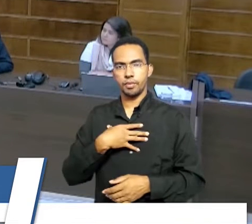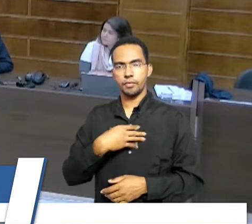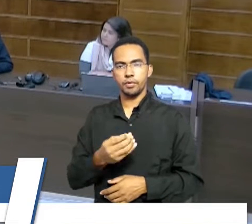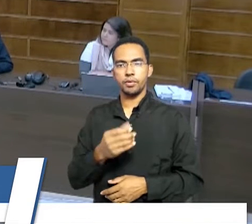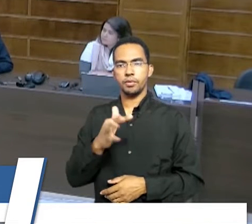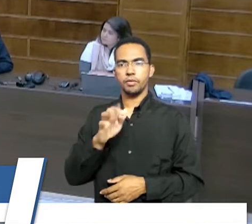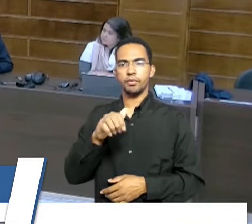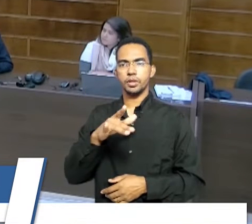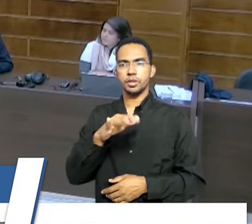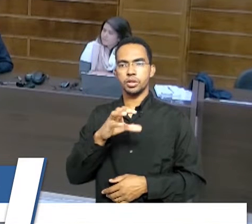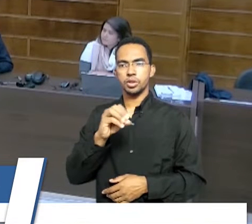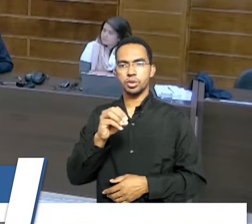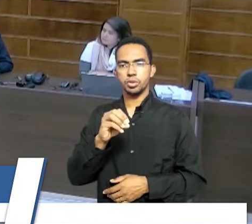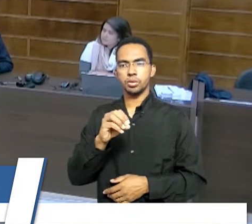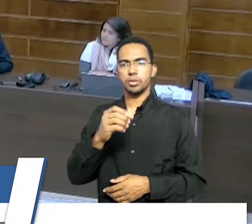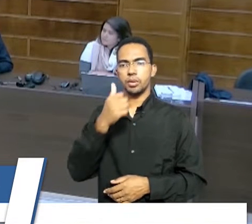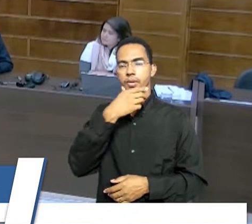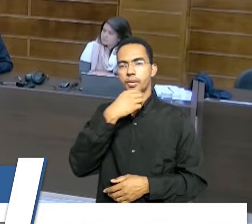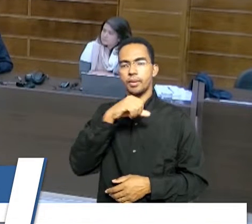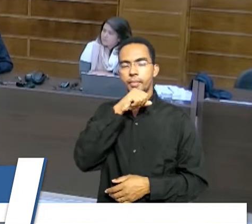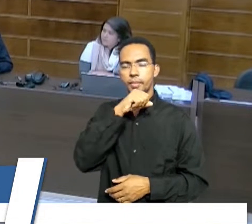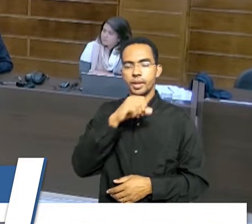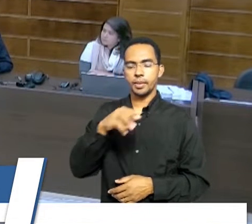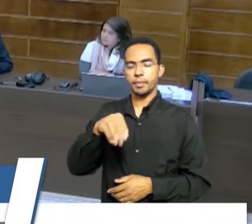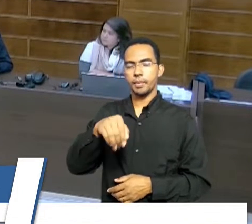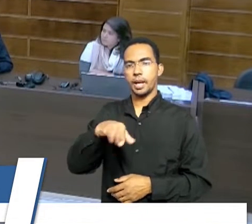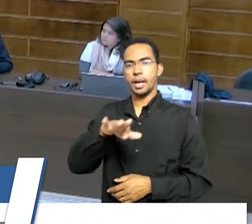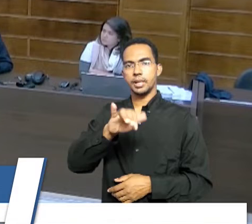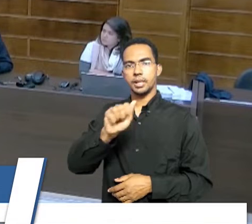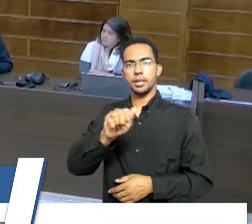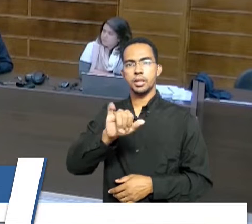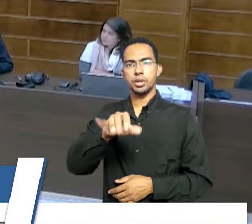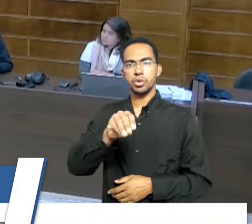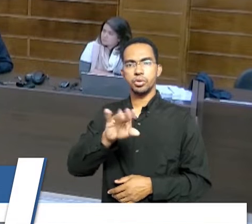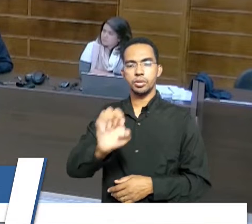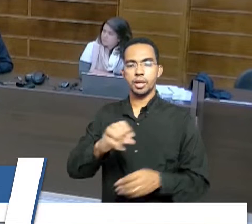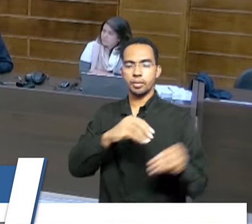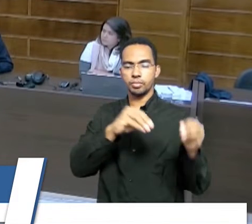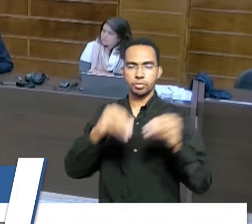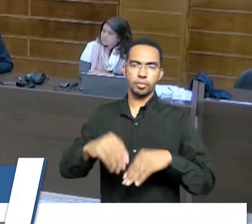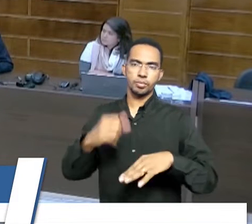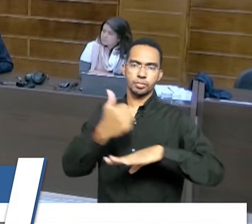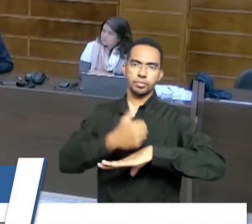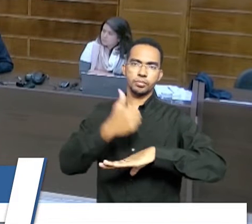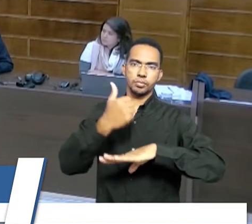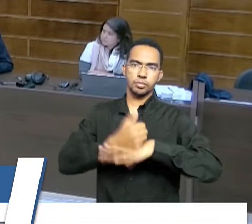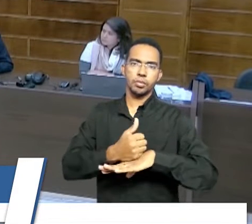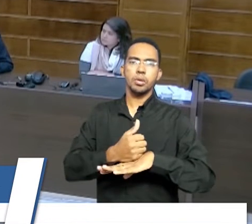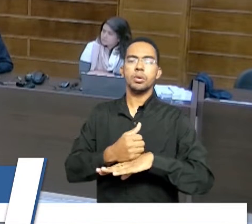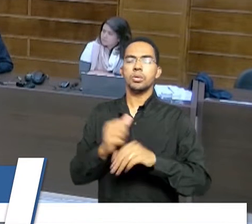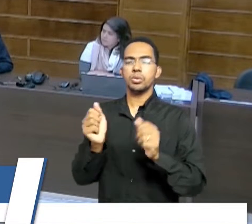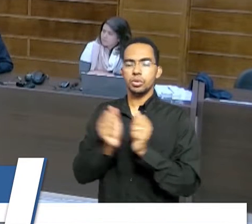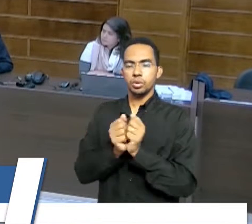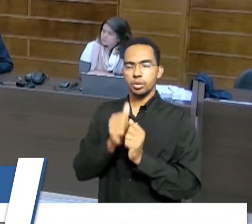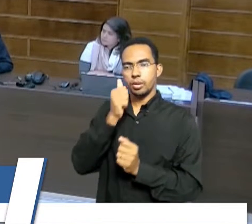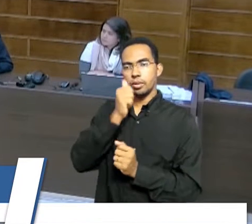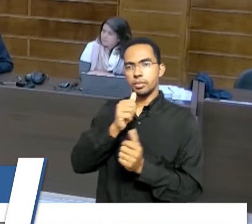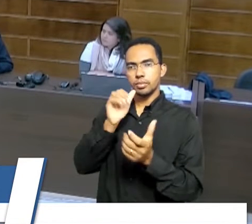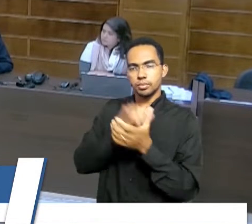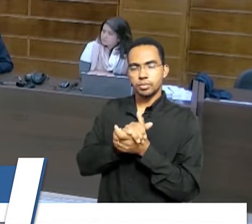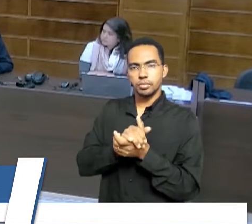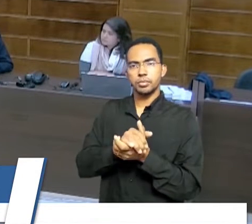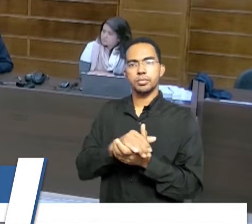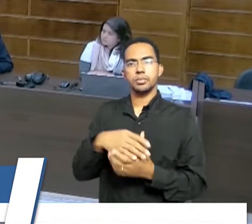de Souza, mudou-se para a cidade de Franca com sua esposa Irene e filhos,